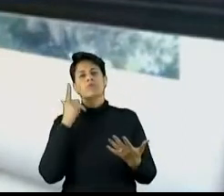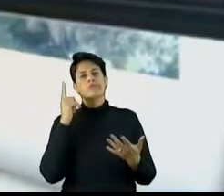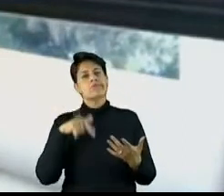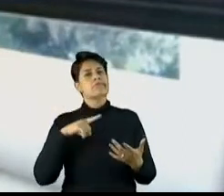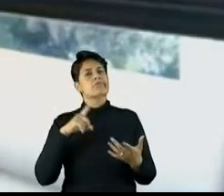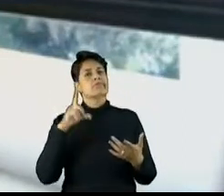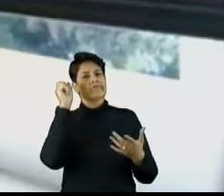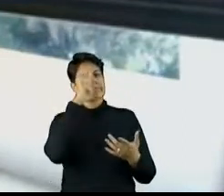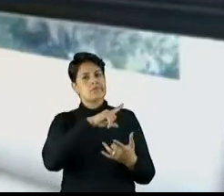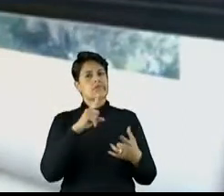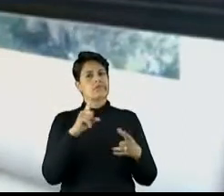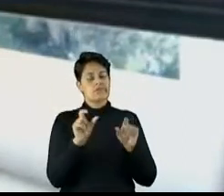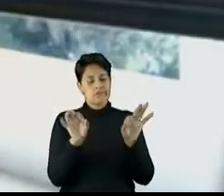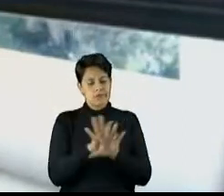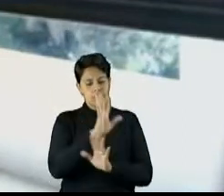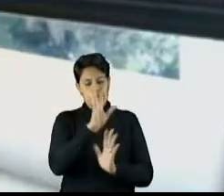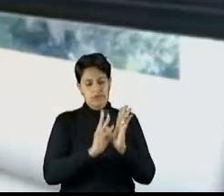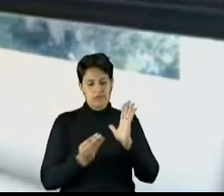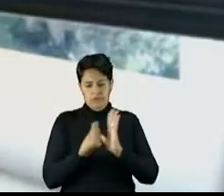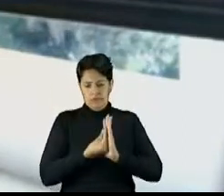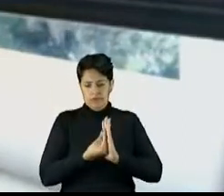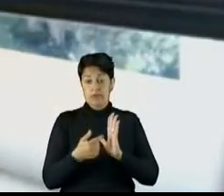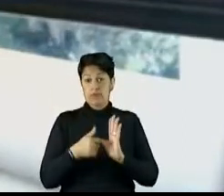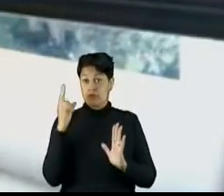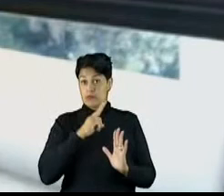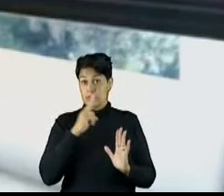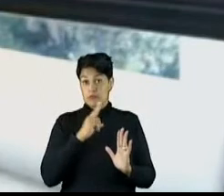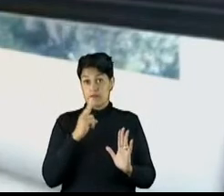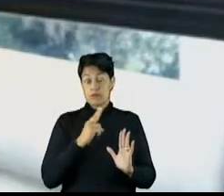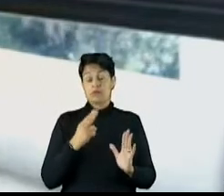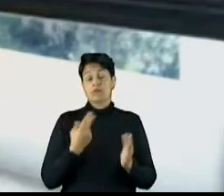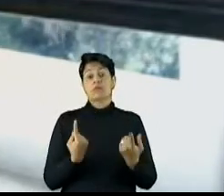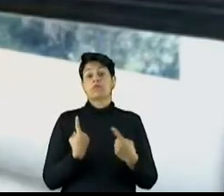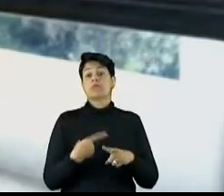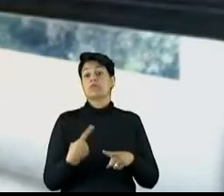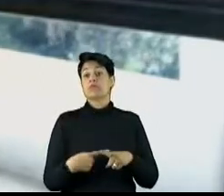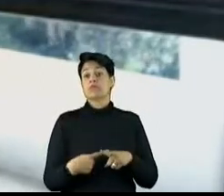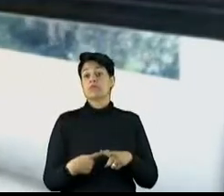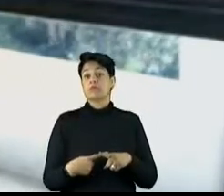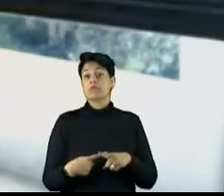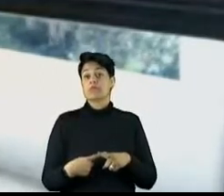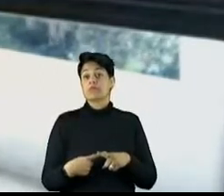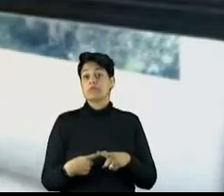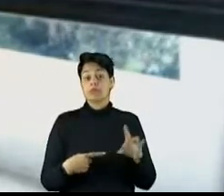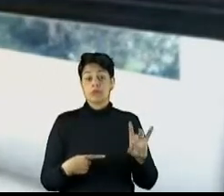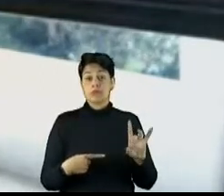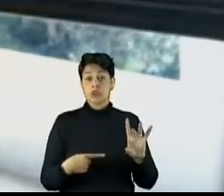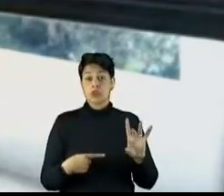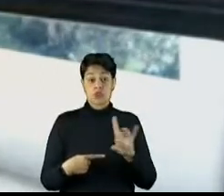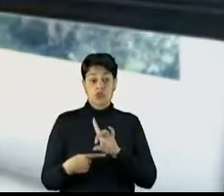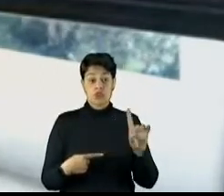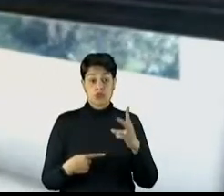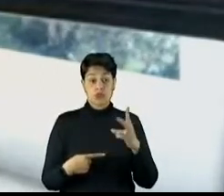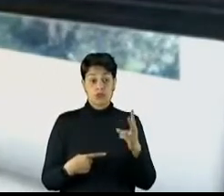agosto para a remessa do processo concluído a este relator. Ressalto, entretanto, que ficou acordado o envio de instruções preliminares